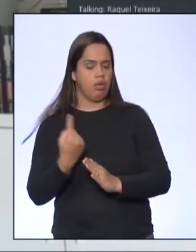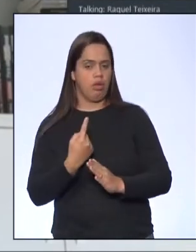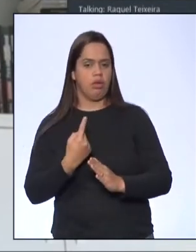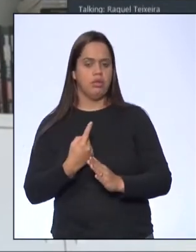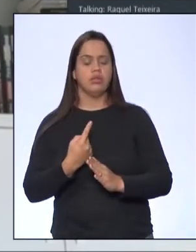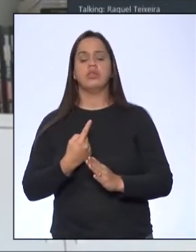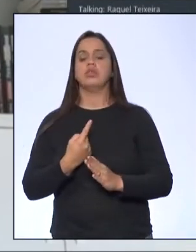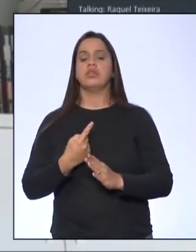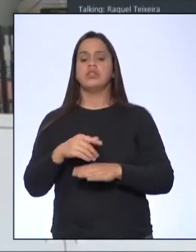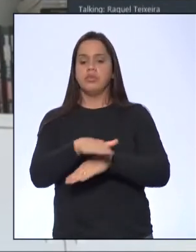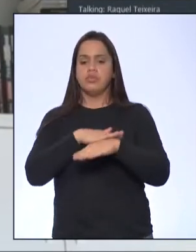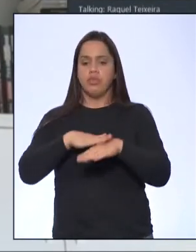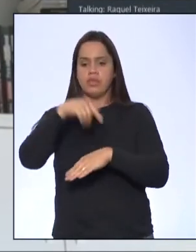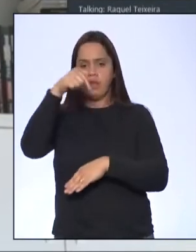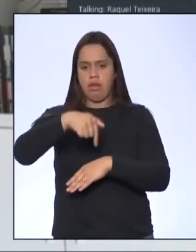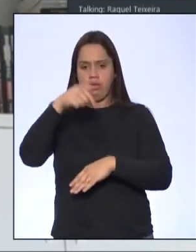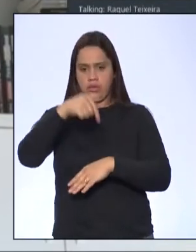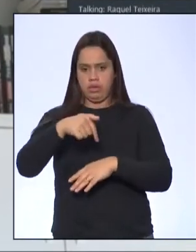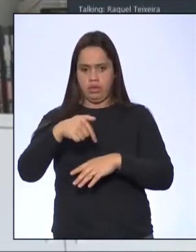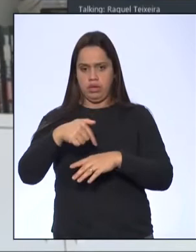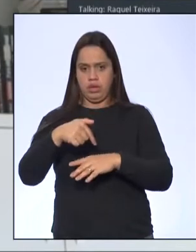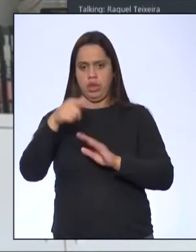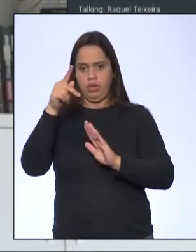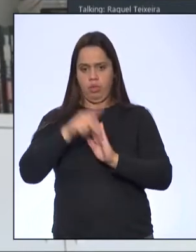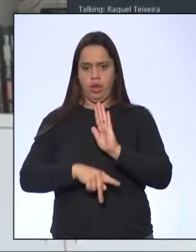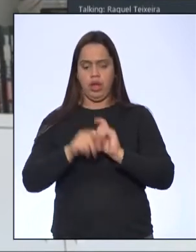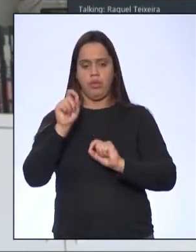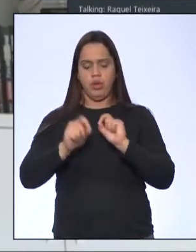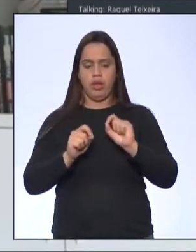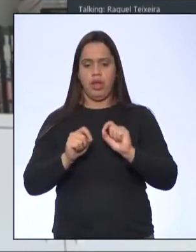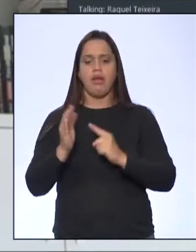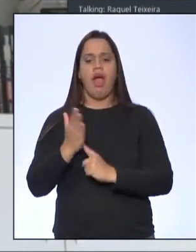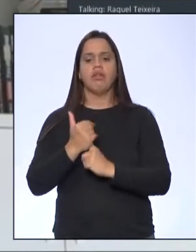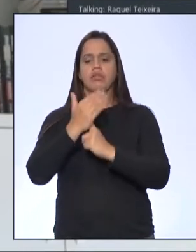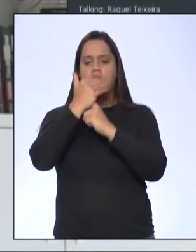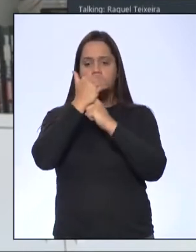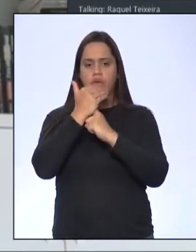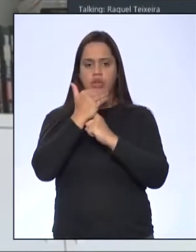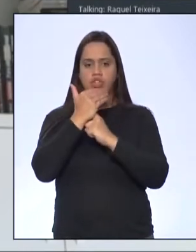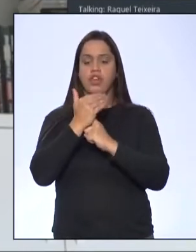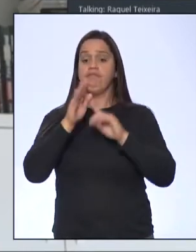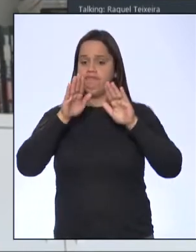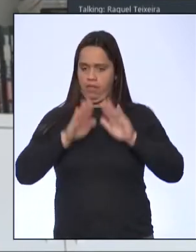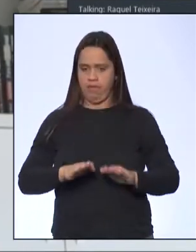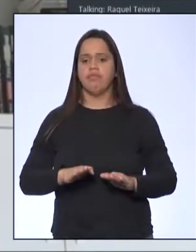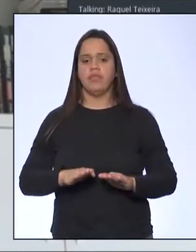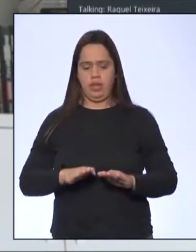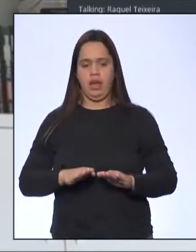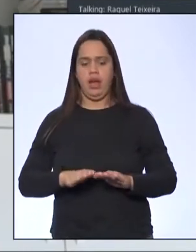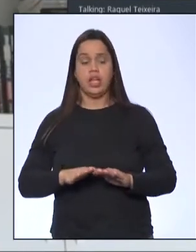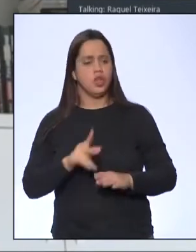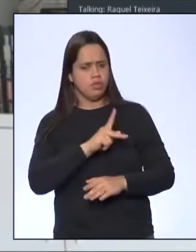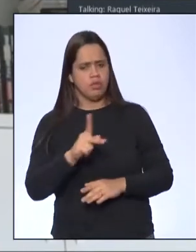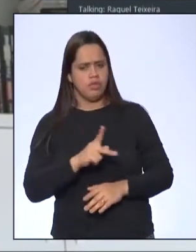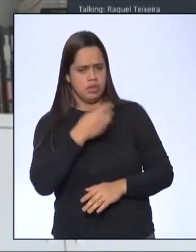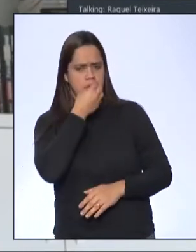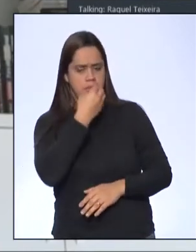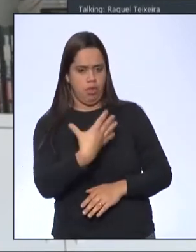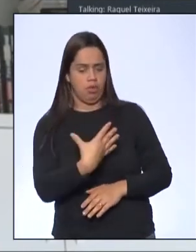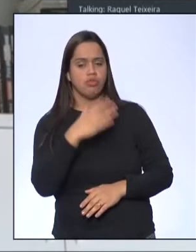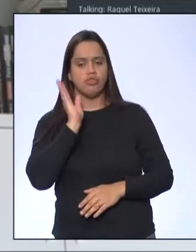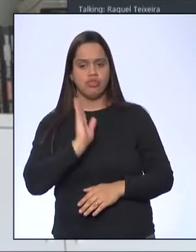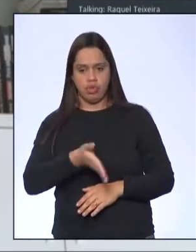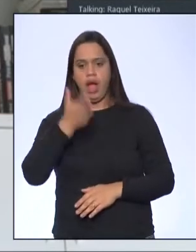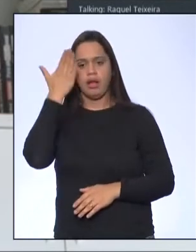no programa mostra que a tecnologia veio para ficar, e os professores estão até satisfeitos com isso, já